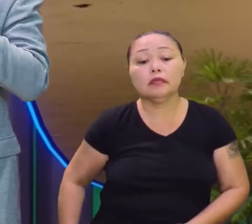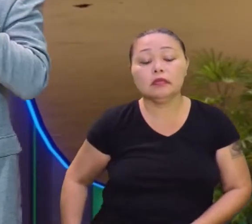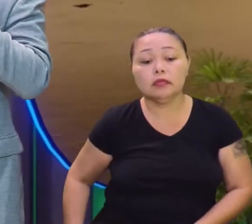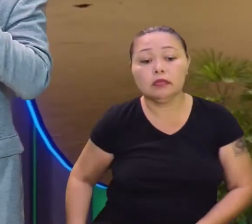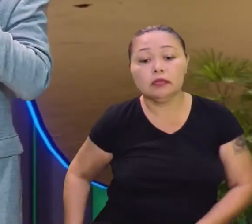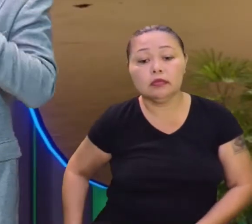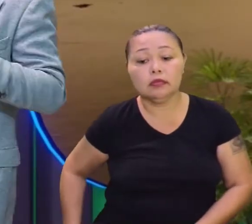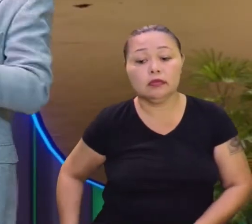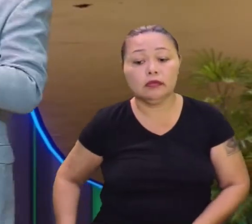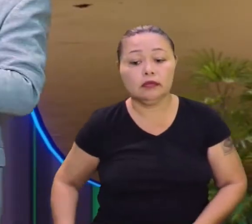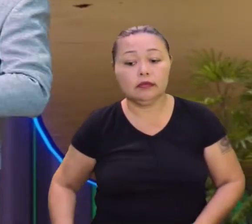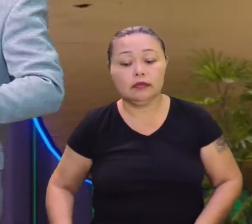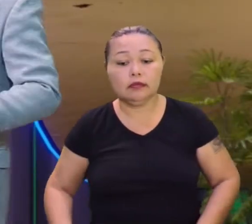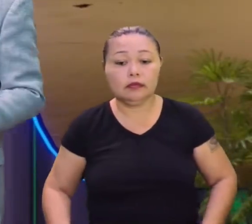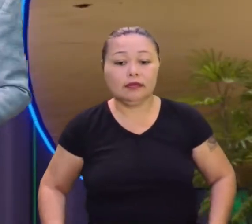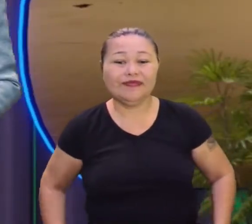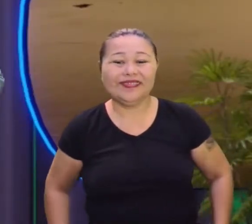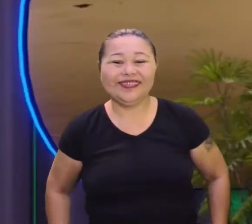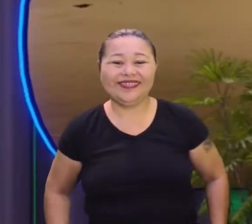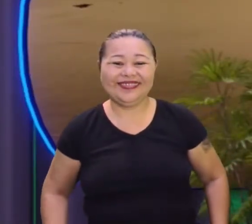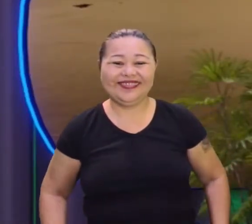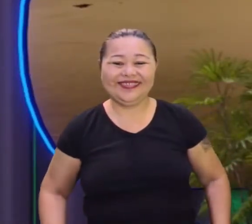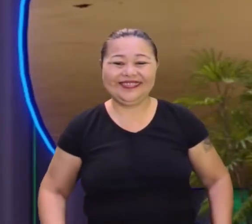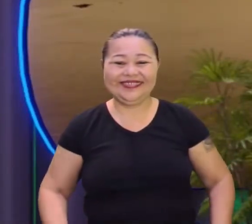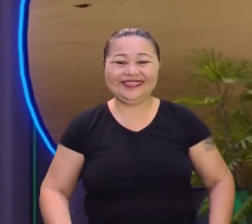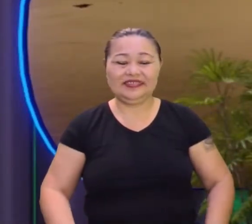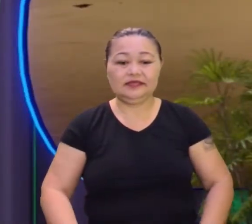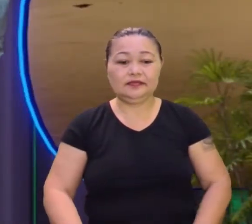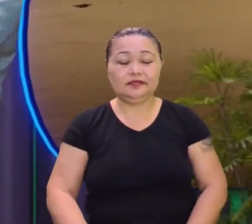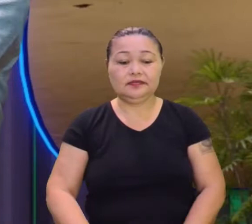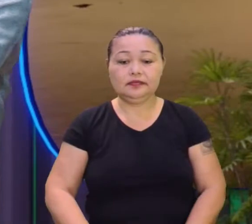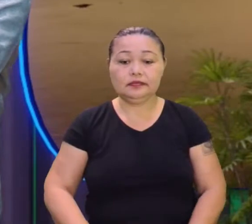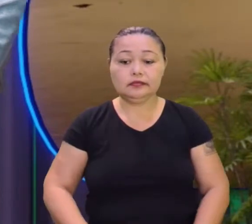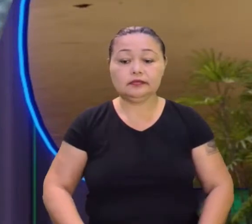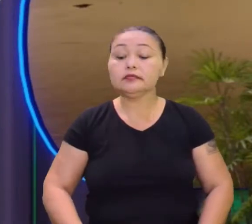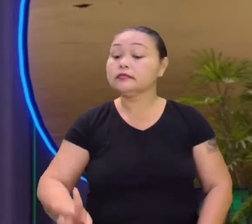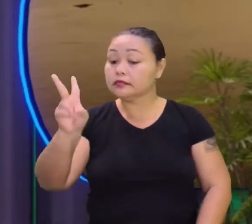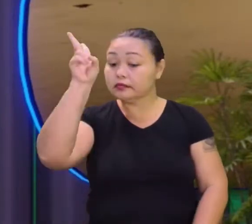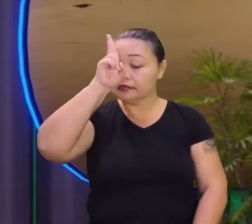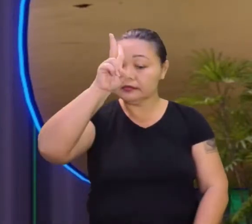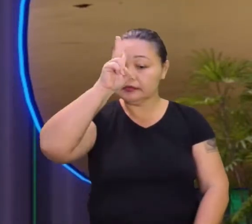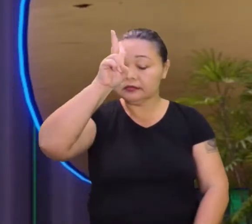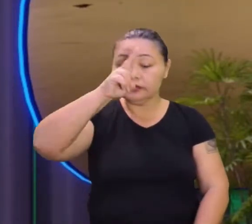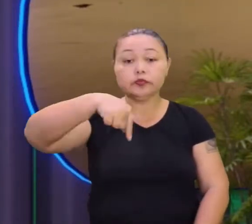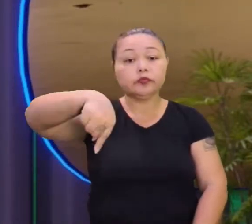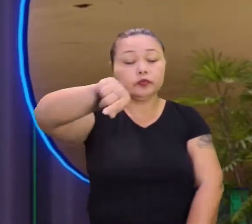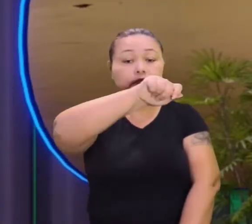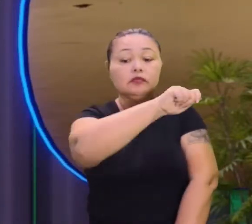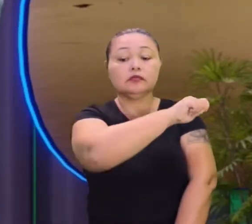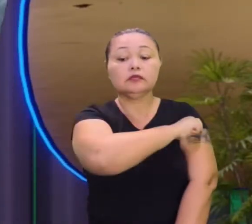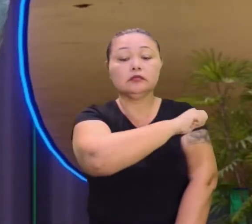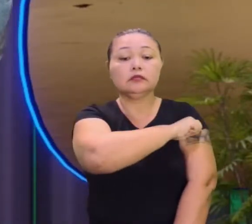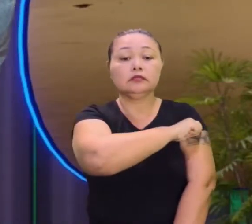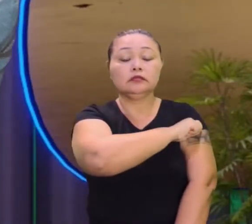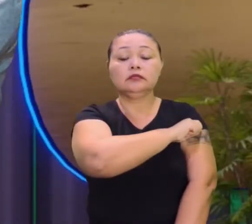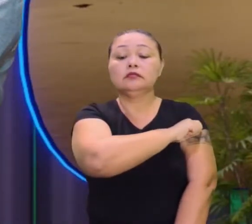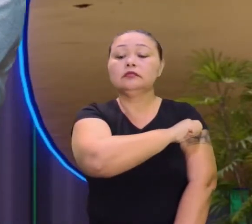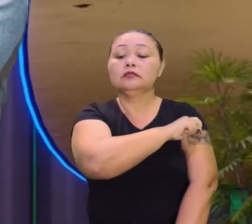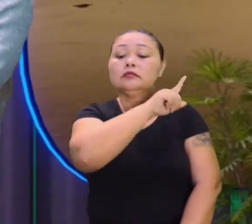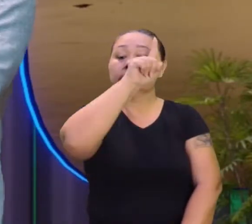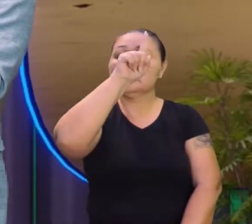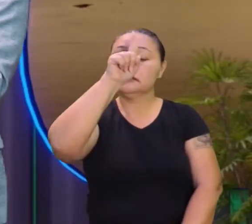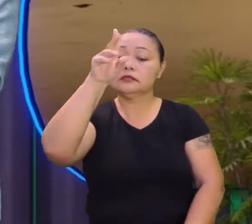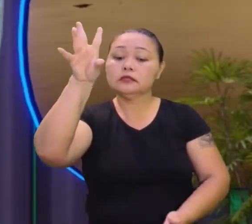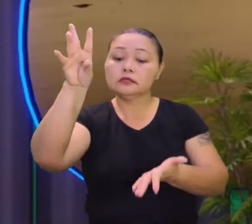Coloca aí, professor. Agora estou te enxergando. Rogério, lembrando para o nosso aluno que o